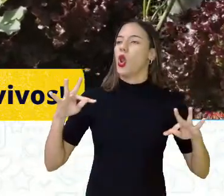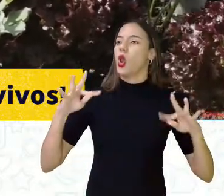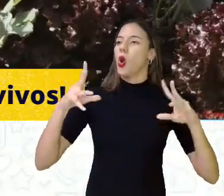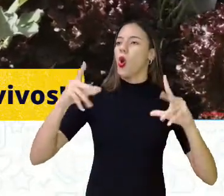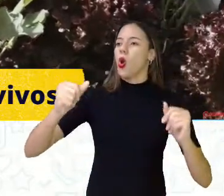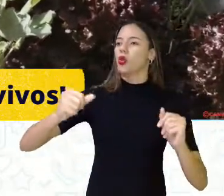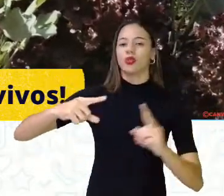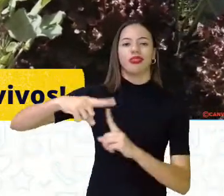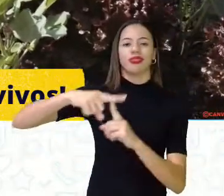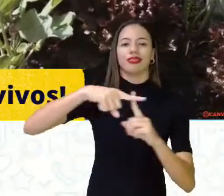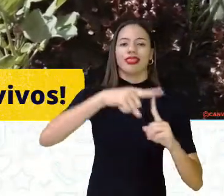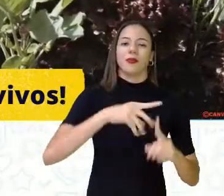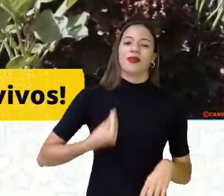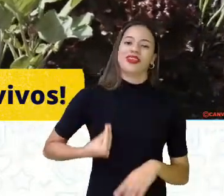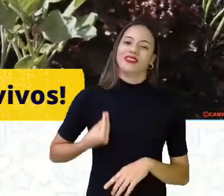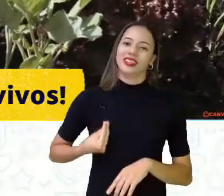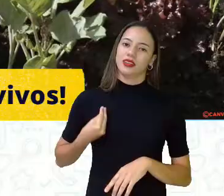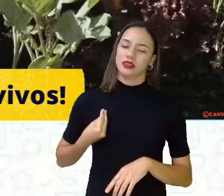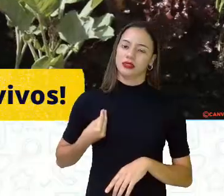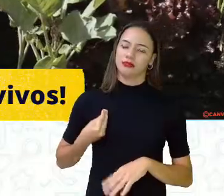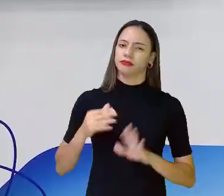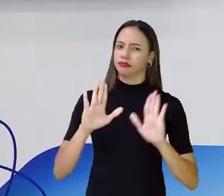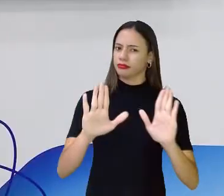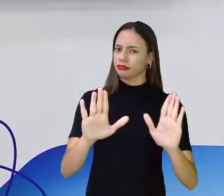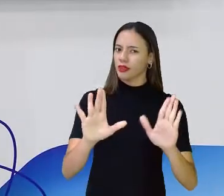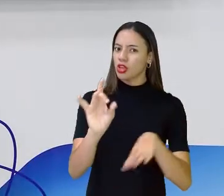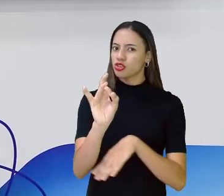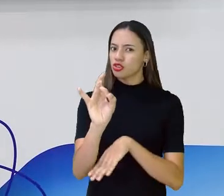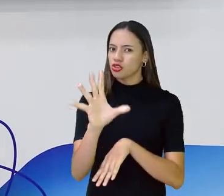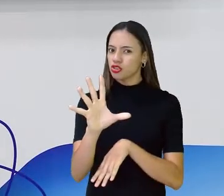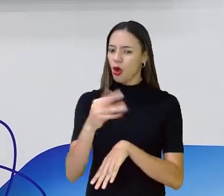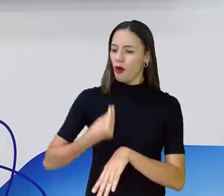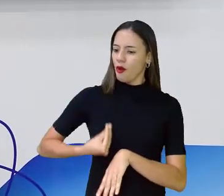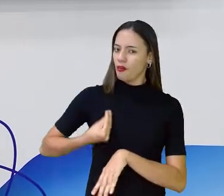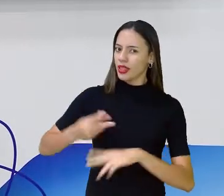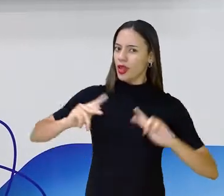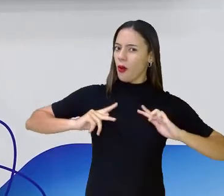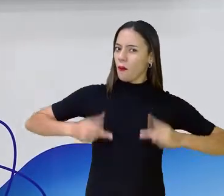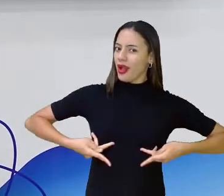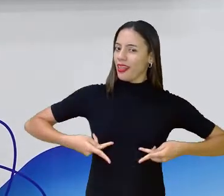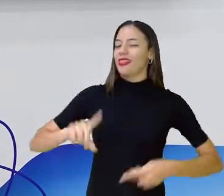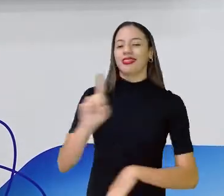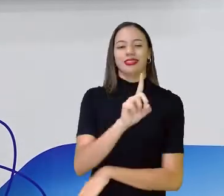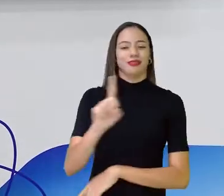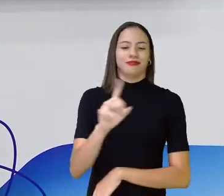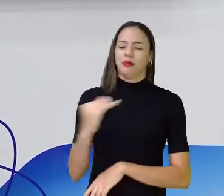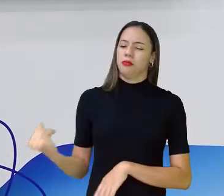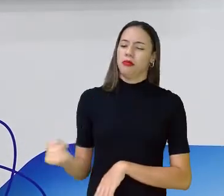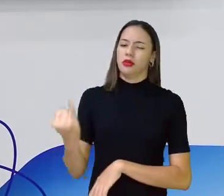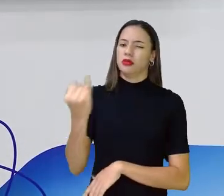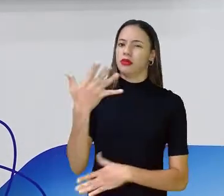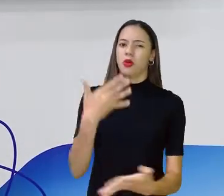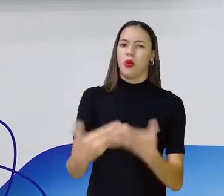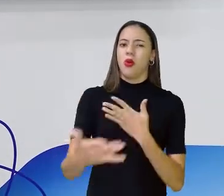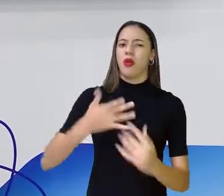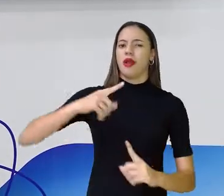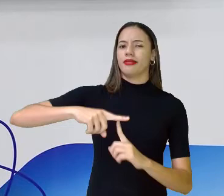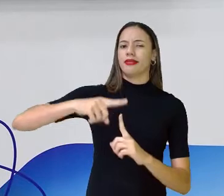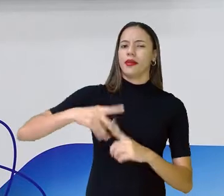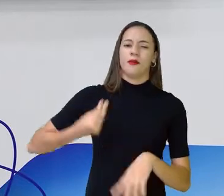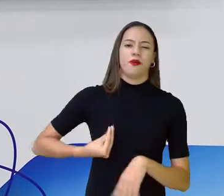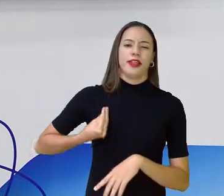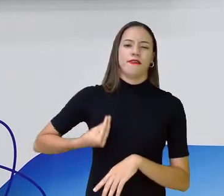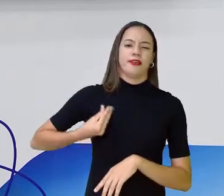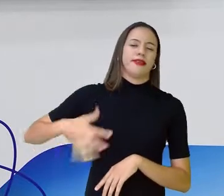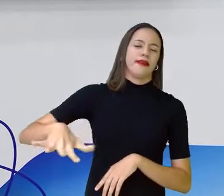vivos. Eita, então não é só para a vida humana. O solo ele é importante para os seres vivos no